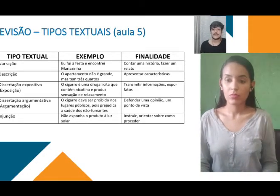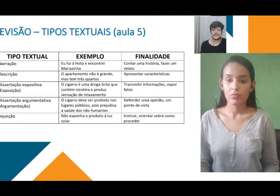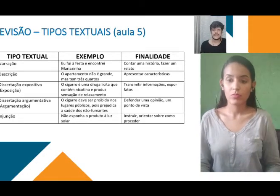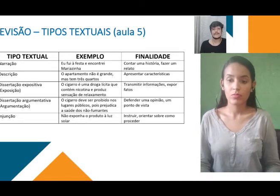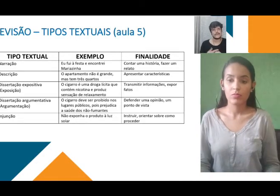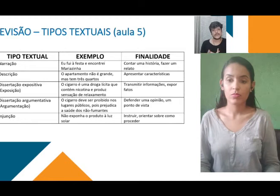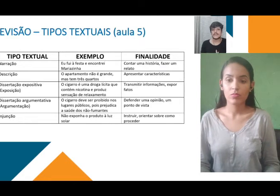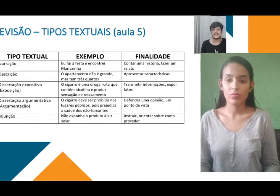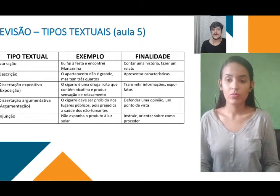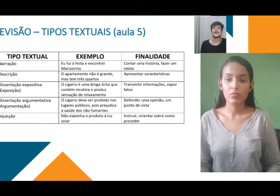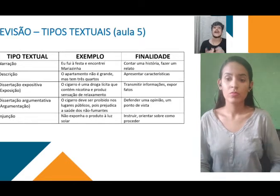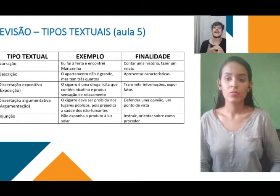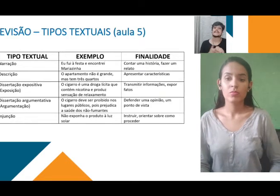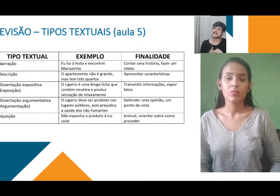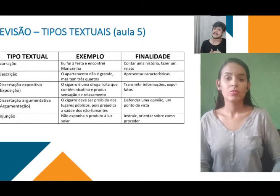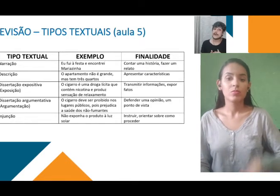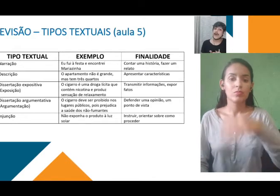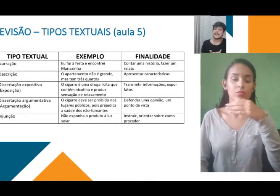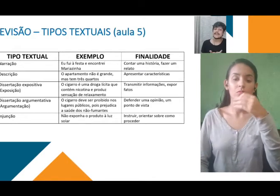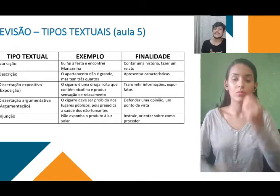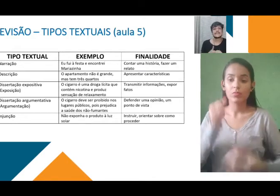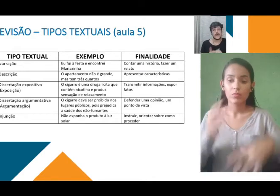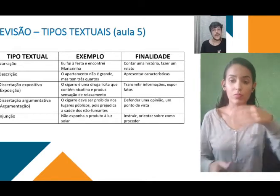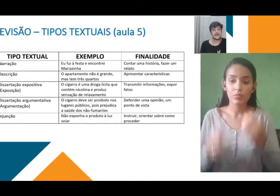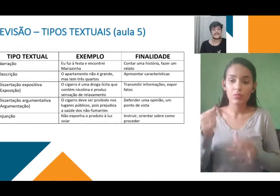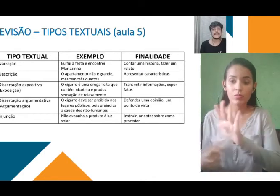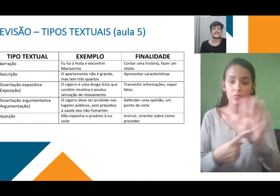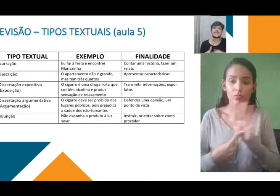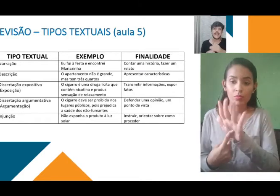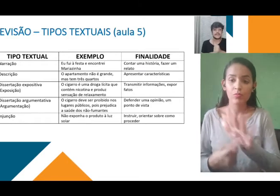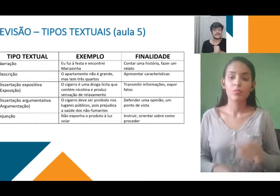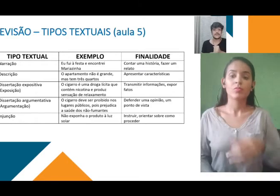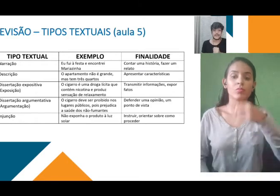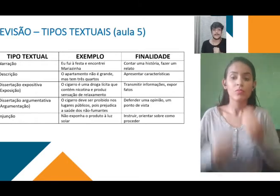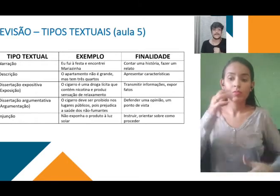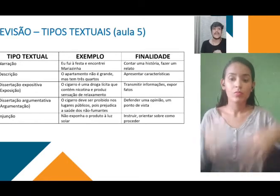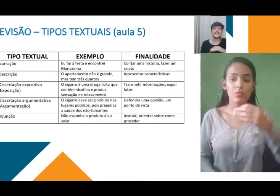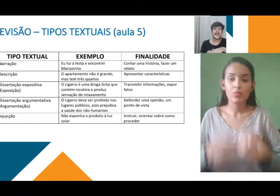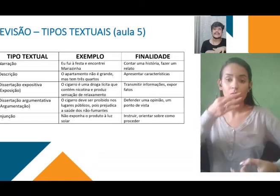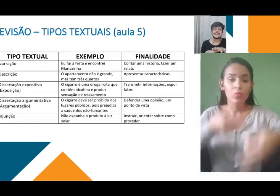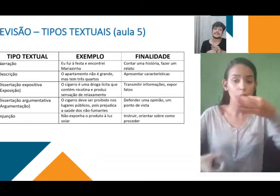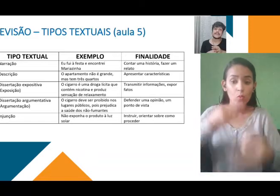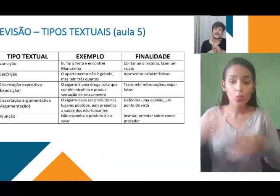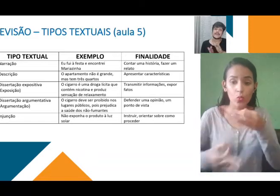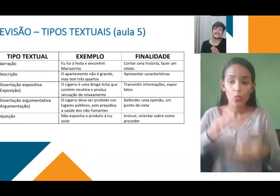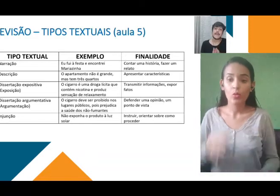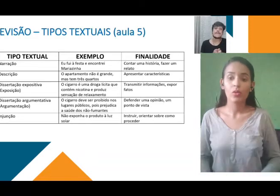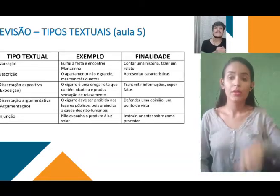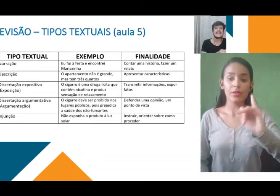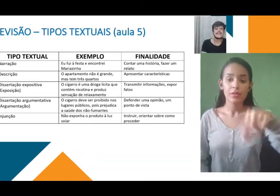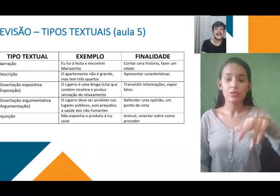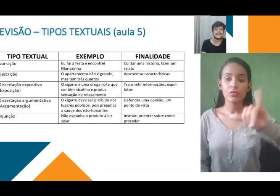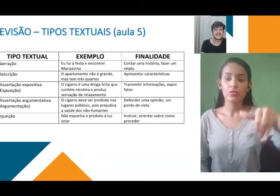dissertação expositiva ou exposição, a dissertação argumentativa ou argumentação e a injunção. E cada tipo textual desse tem